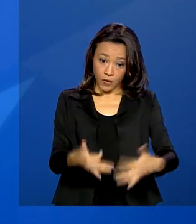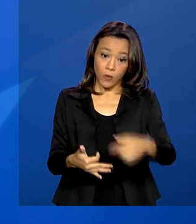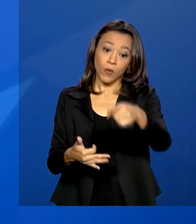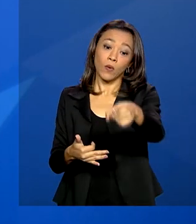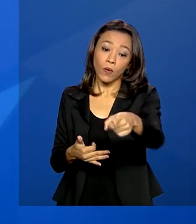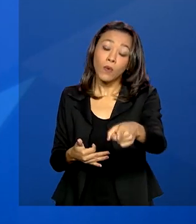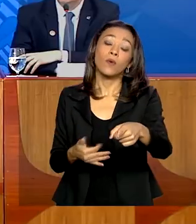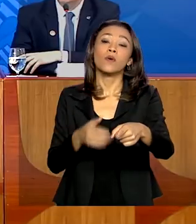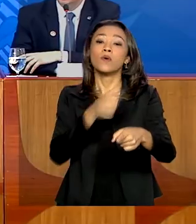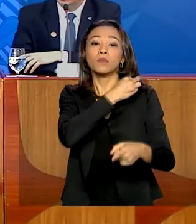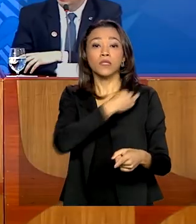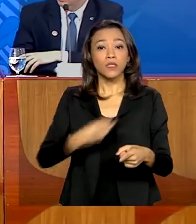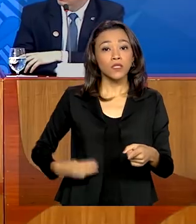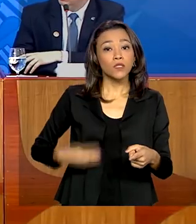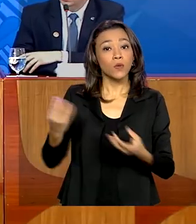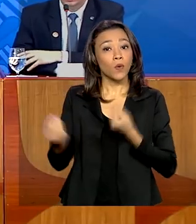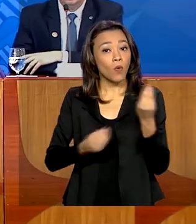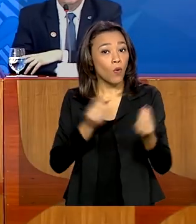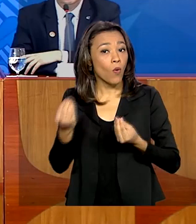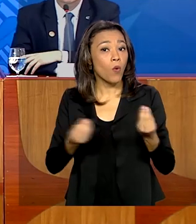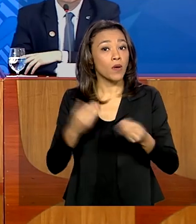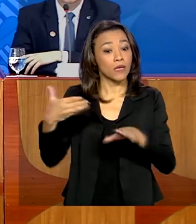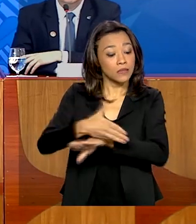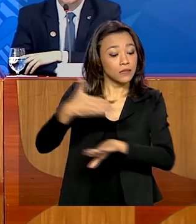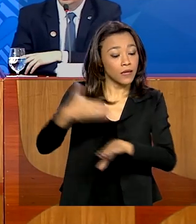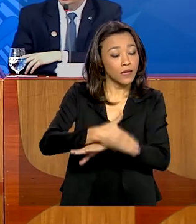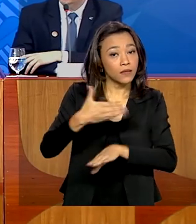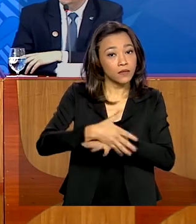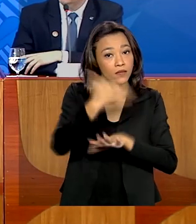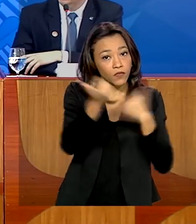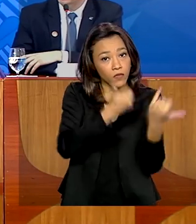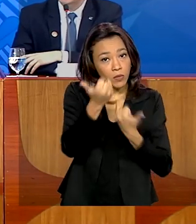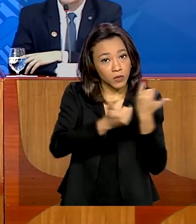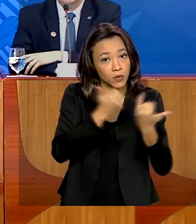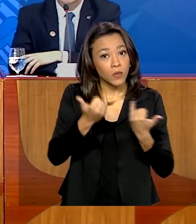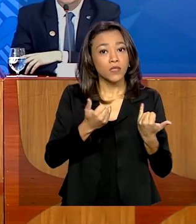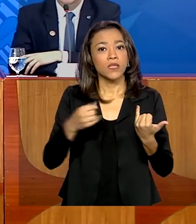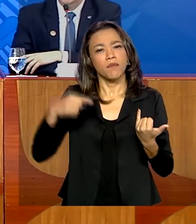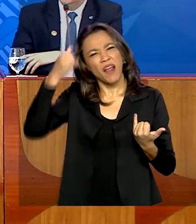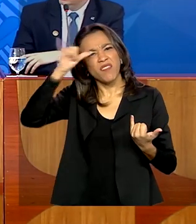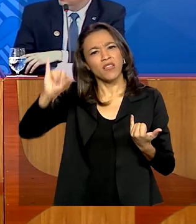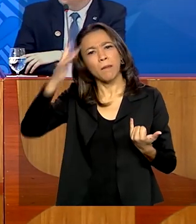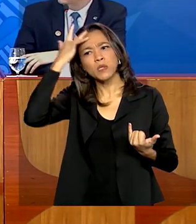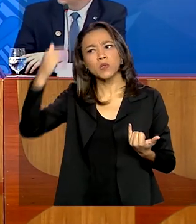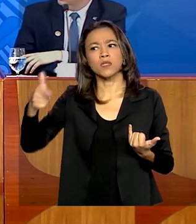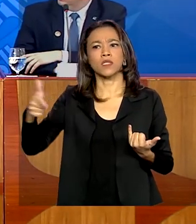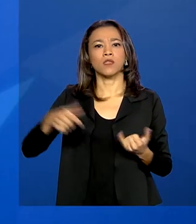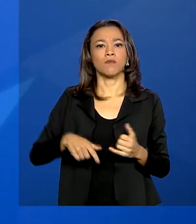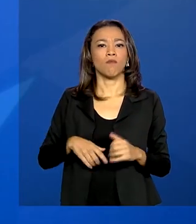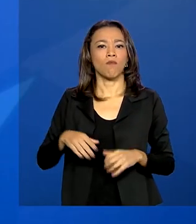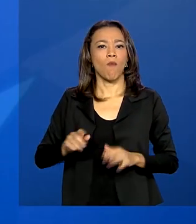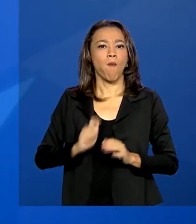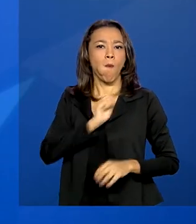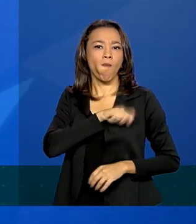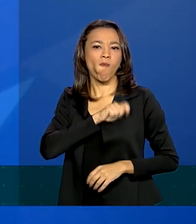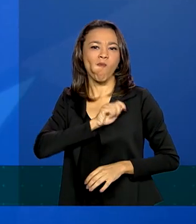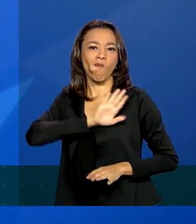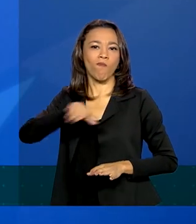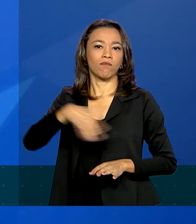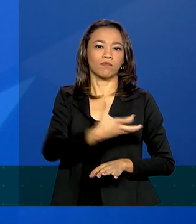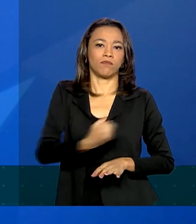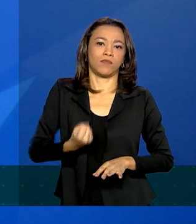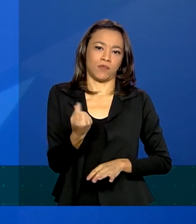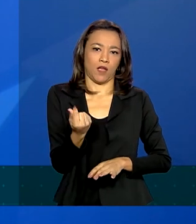organização feita pela equipe para ter acesso aos dados e evitar que pessoas que não têm o direito de receber o benefício nós